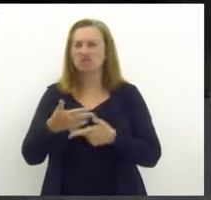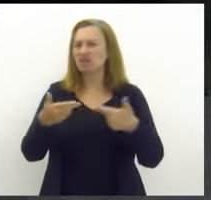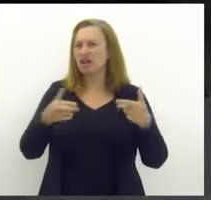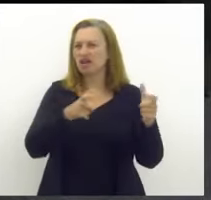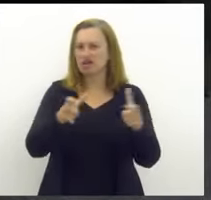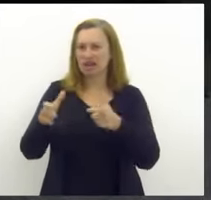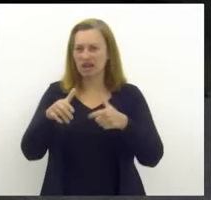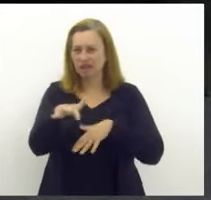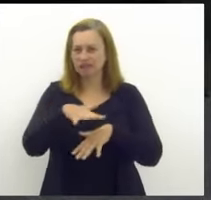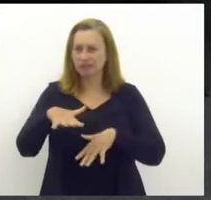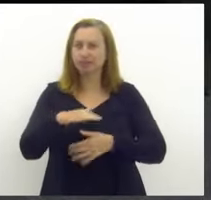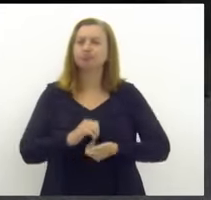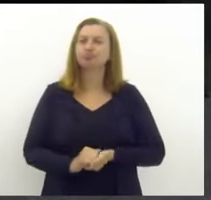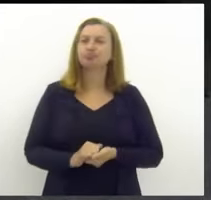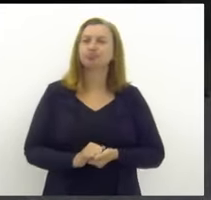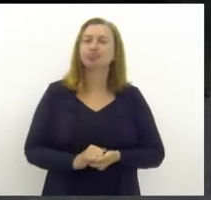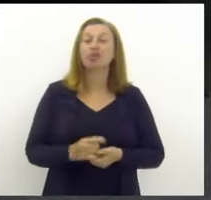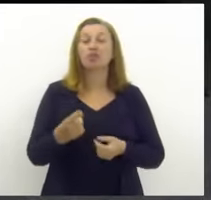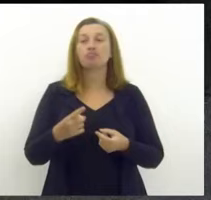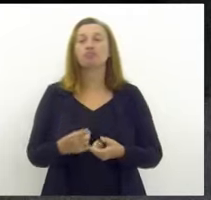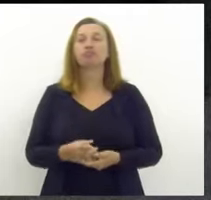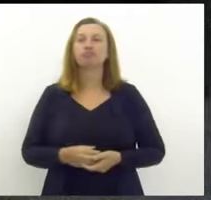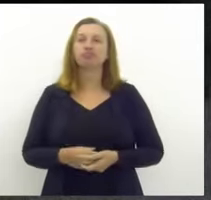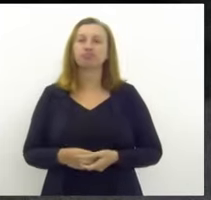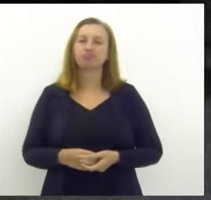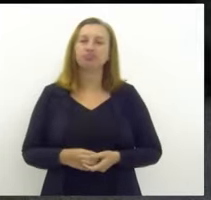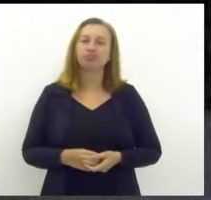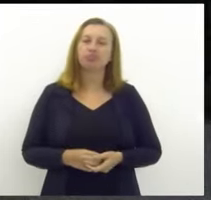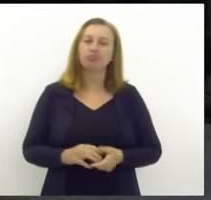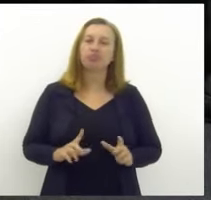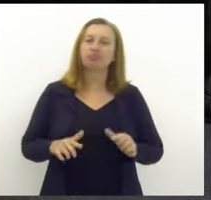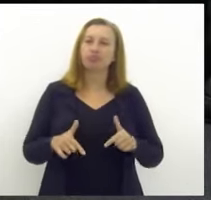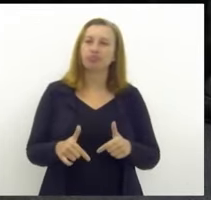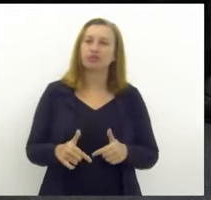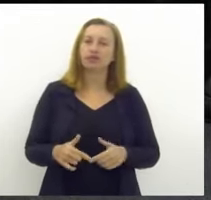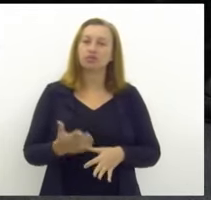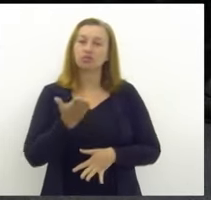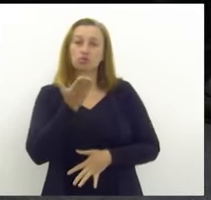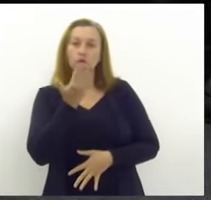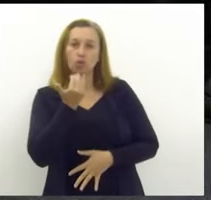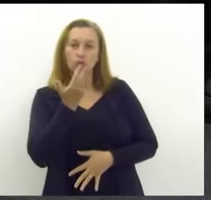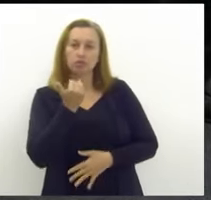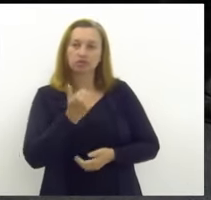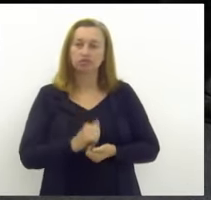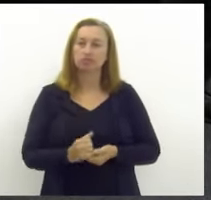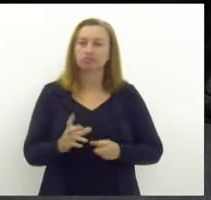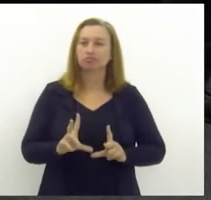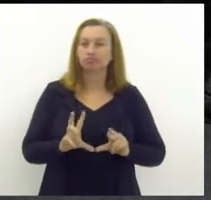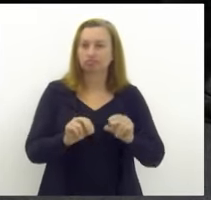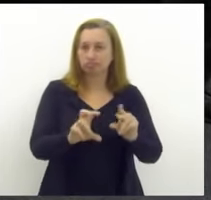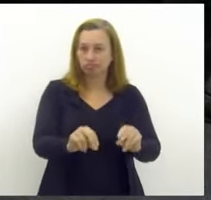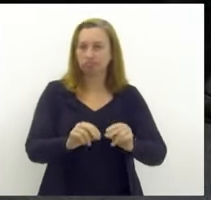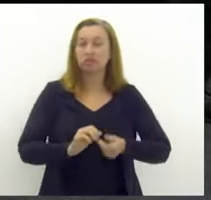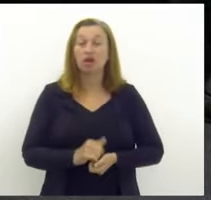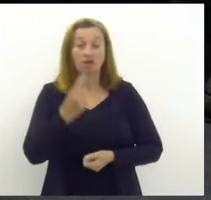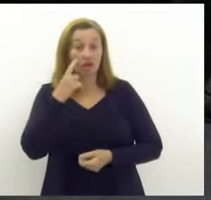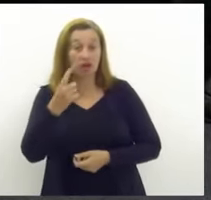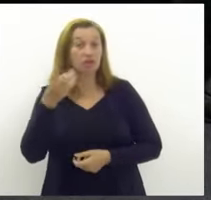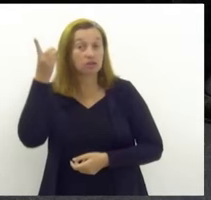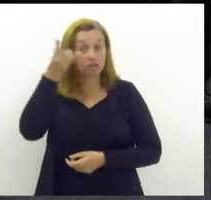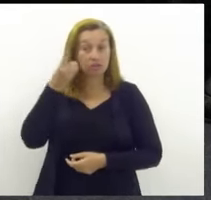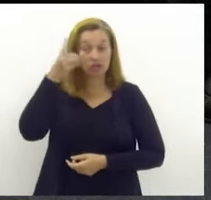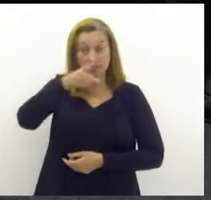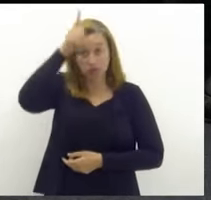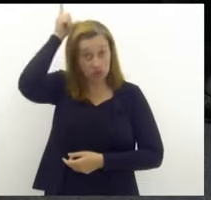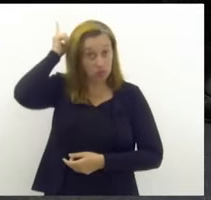áreas e uma das coisas que eles disseram é a relação da alimentação com um c vej aqui o deputado Lu